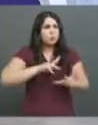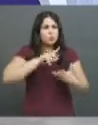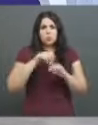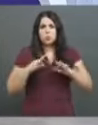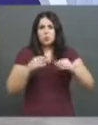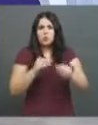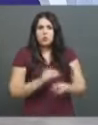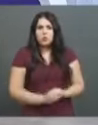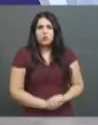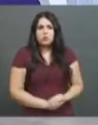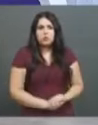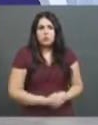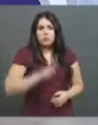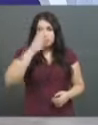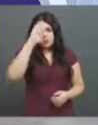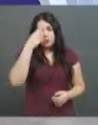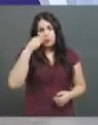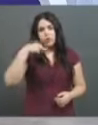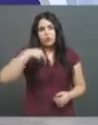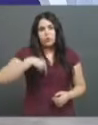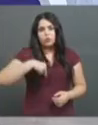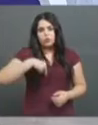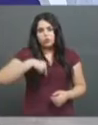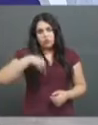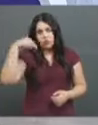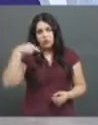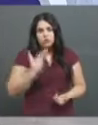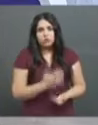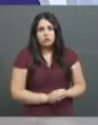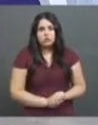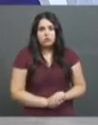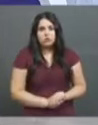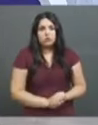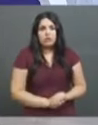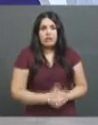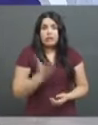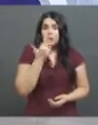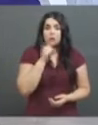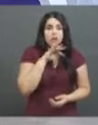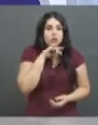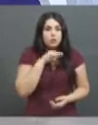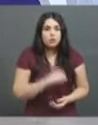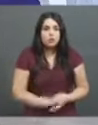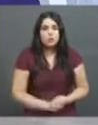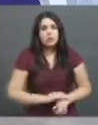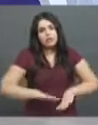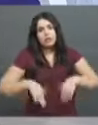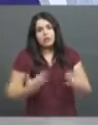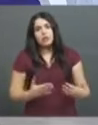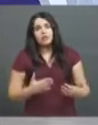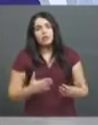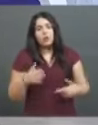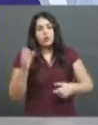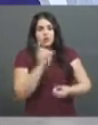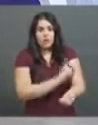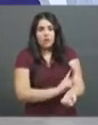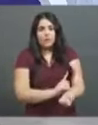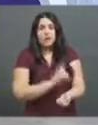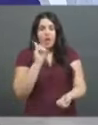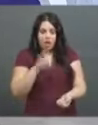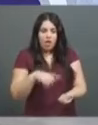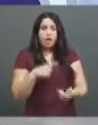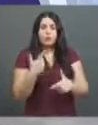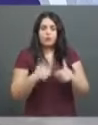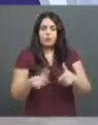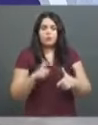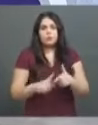sobretudo no hemisfério norte, né? A má alimentação, enfim. Então, o diabetes é um problema de saúde pública e o diabético é o indivíduo